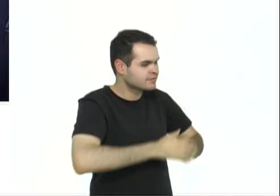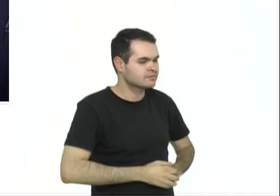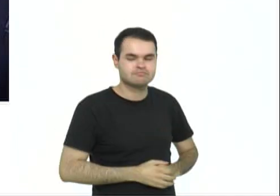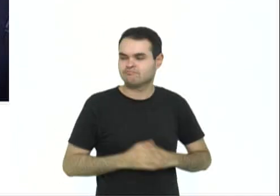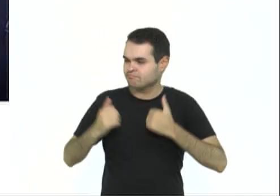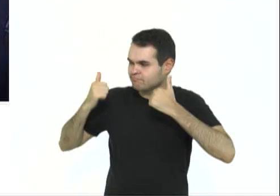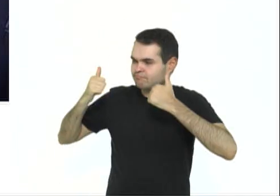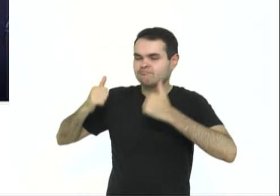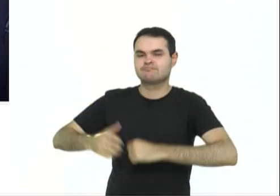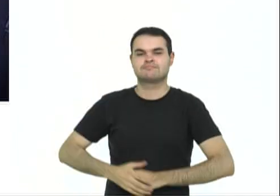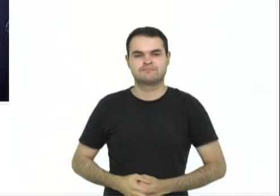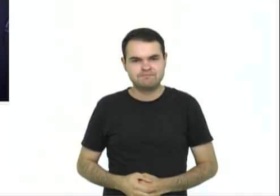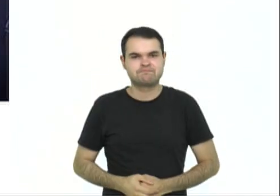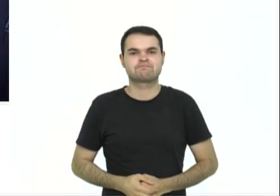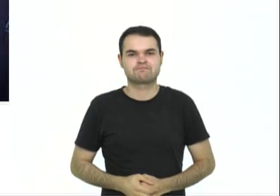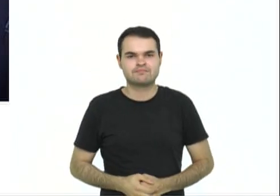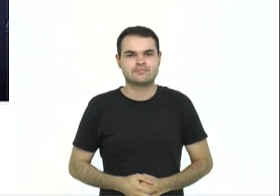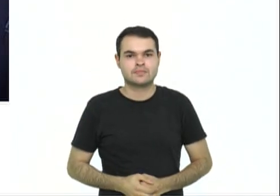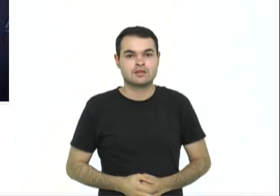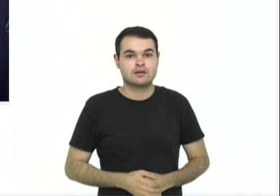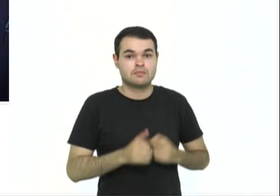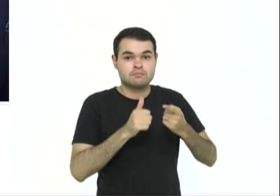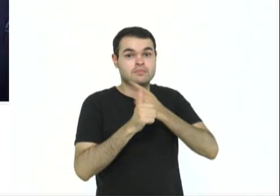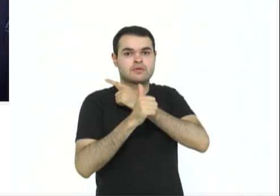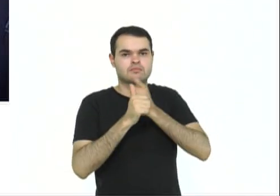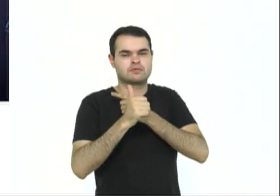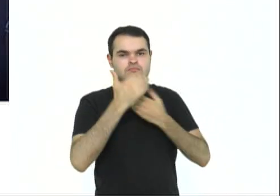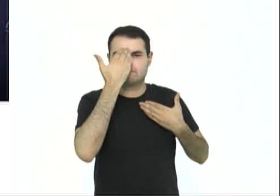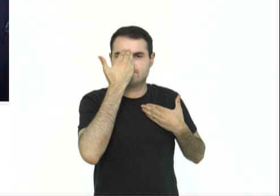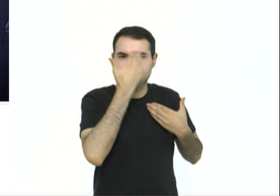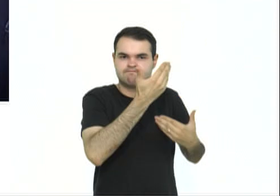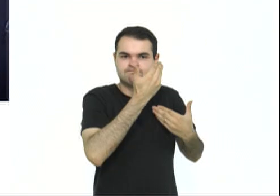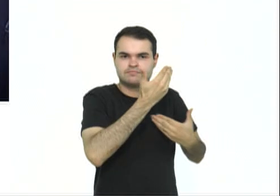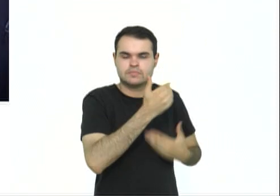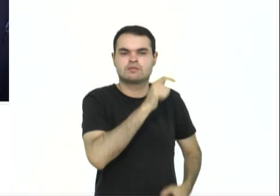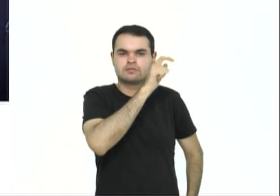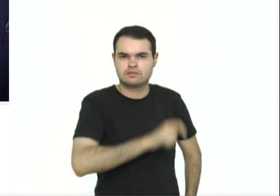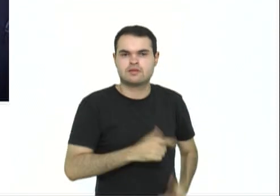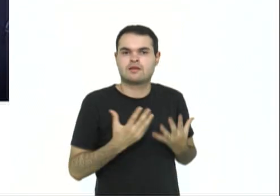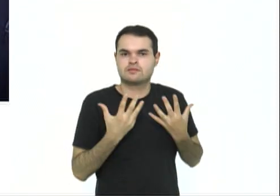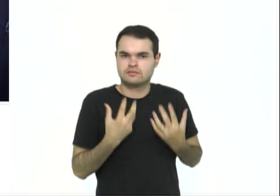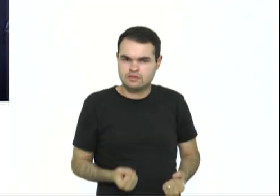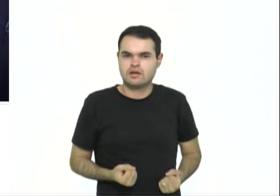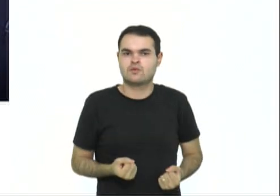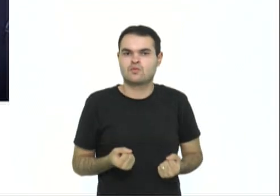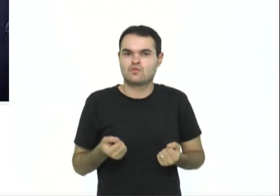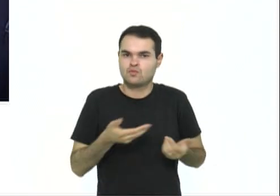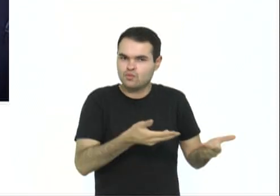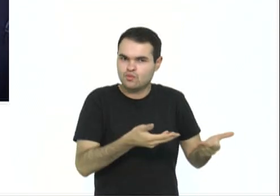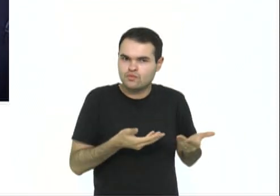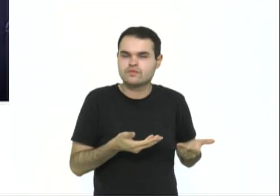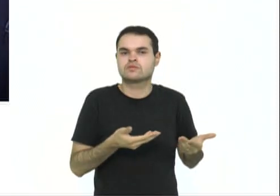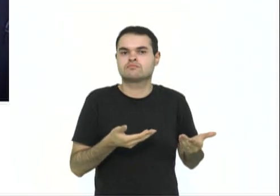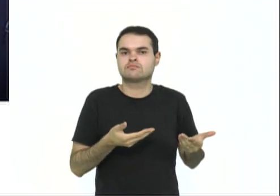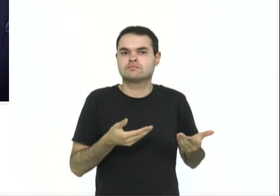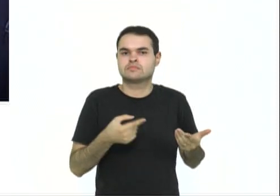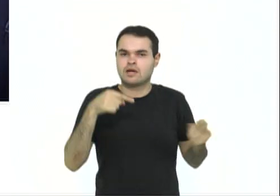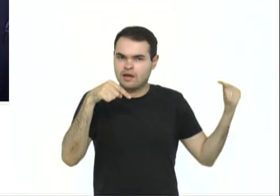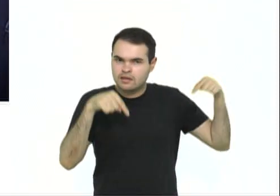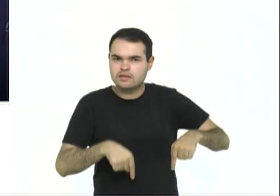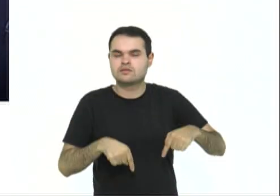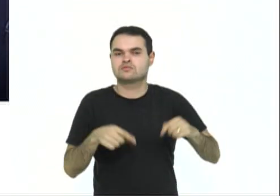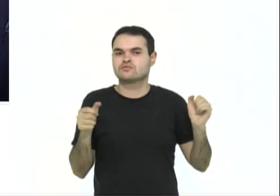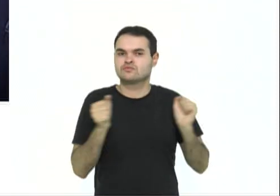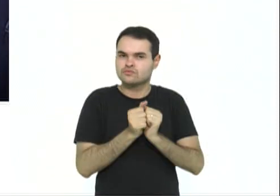Tudo bom, Peterson? Tudo bem. Primeiro quero agradecer por você ter aceitado o nosso convite de estar aqui conosco hoje,